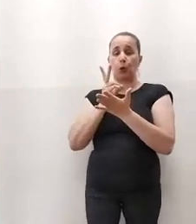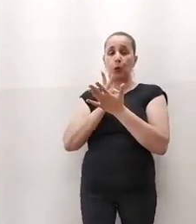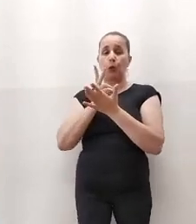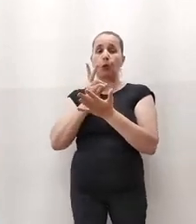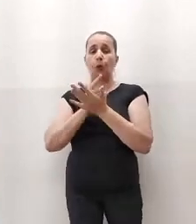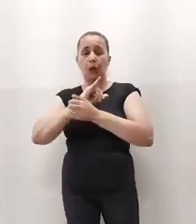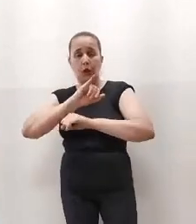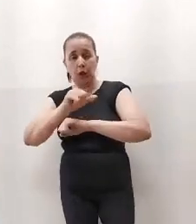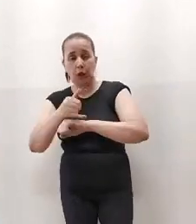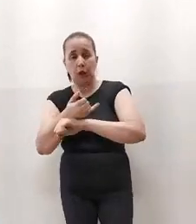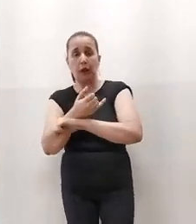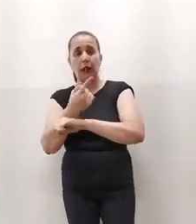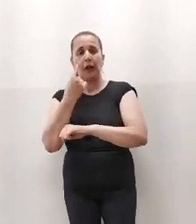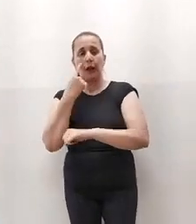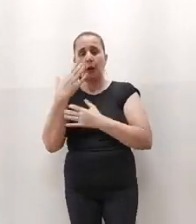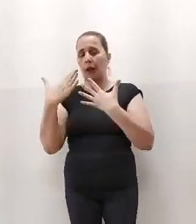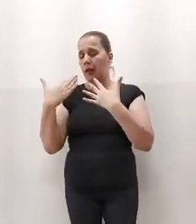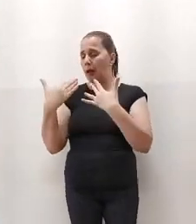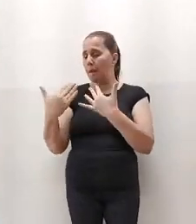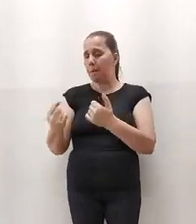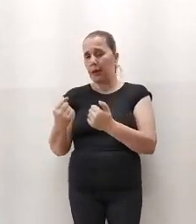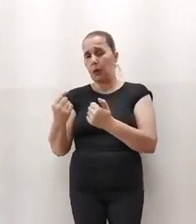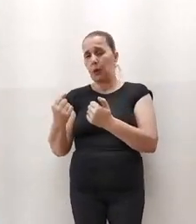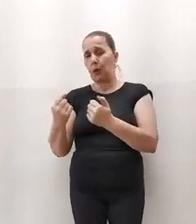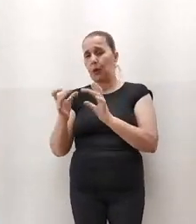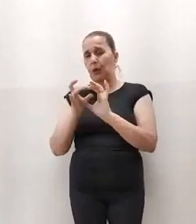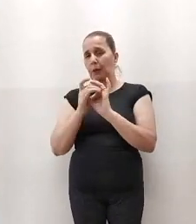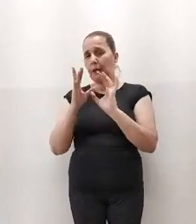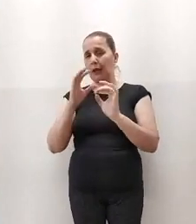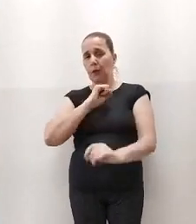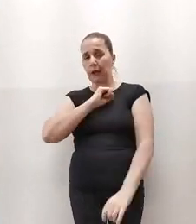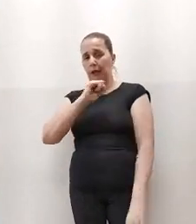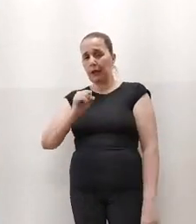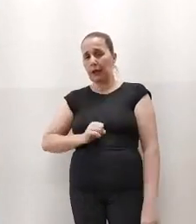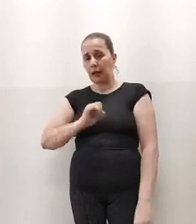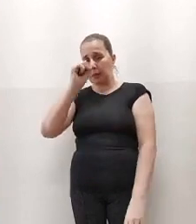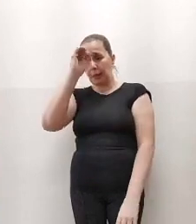Jerusalém, havendo eu recebido autorização